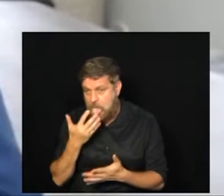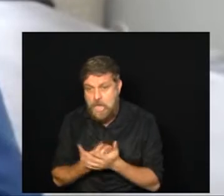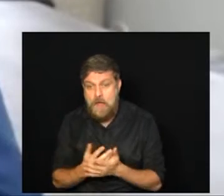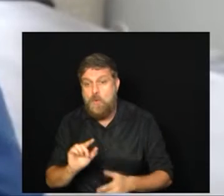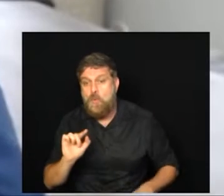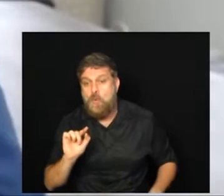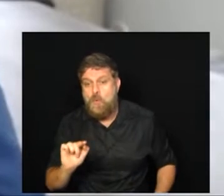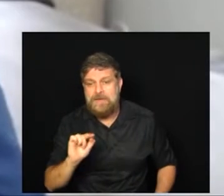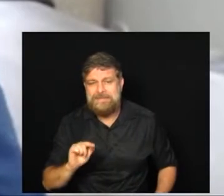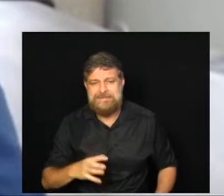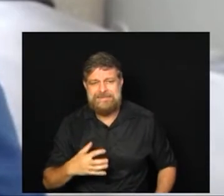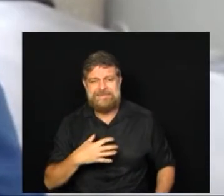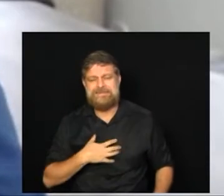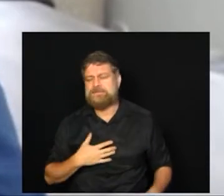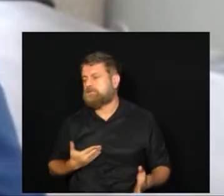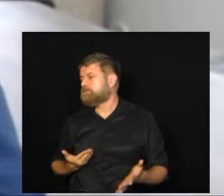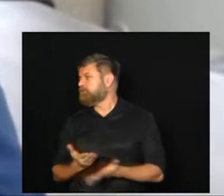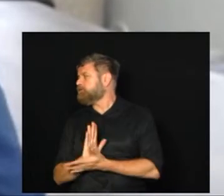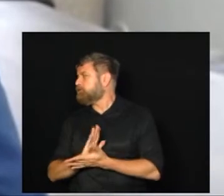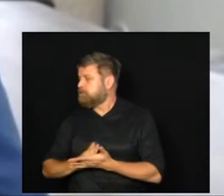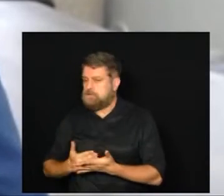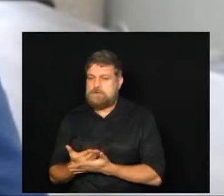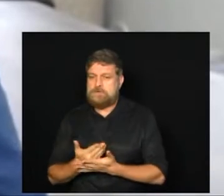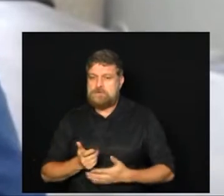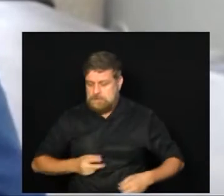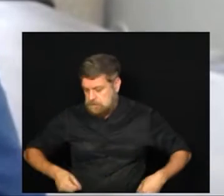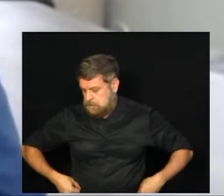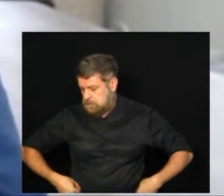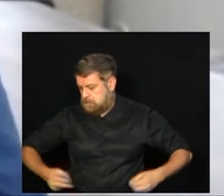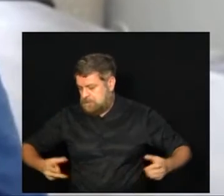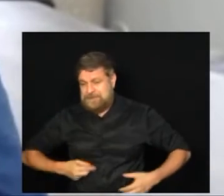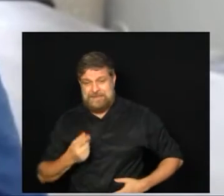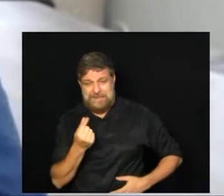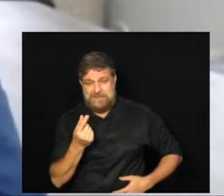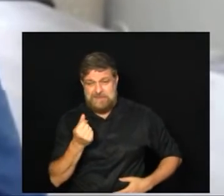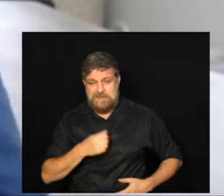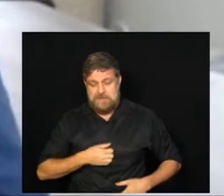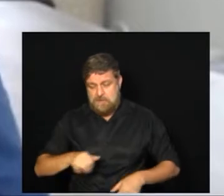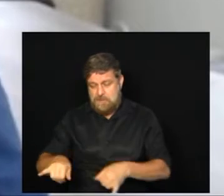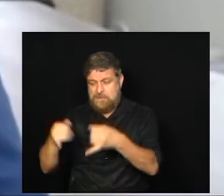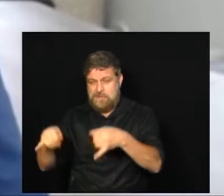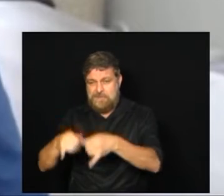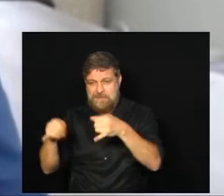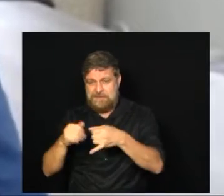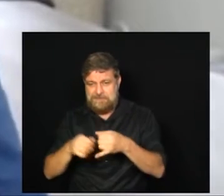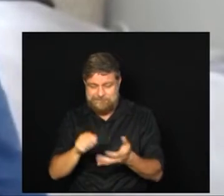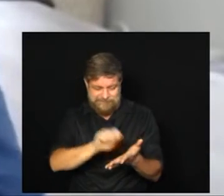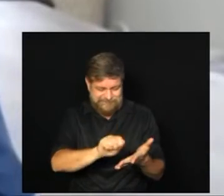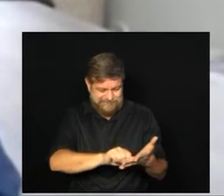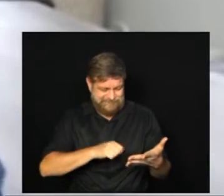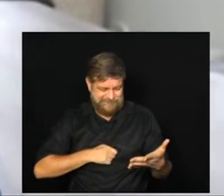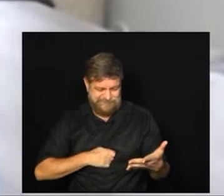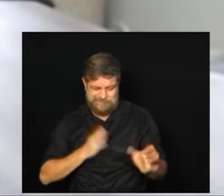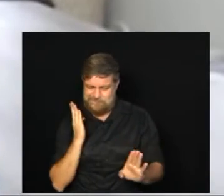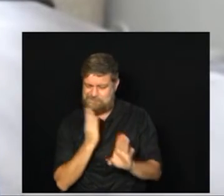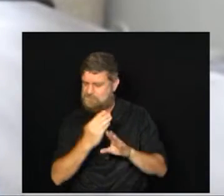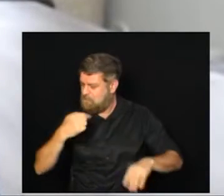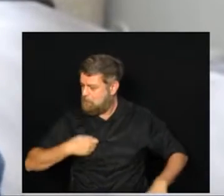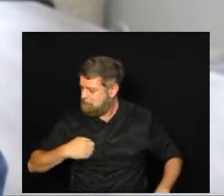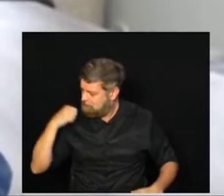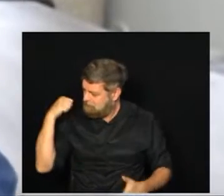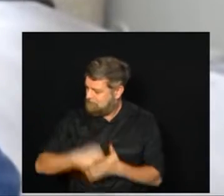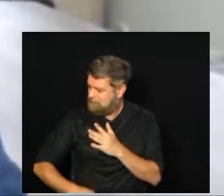que dói, incomoda quando você gasta dinheiro com besteira e você escreve aquilo ali e você identifica, caramba, esse aqui eu não precisava ter